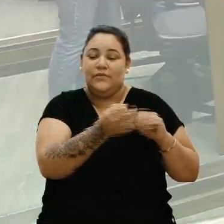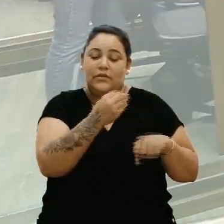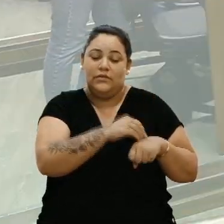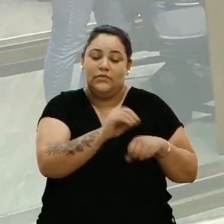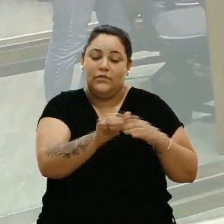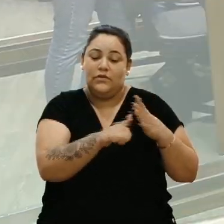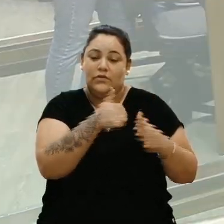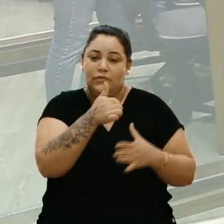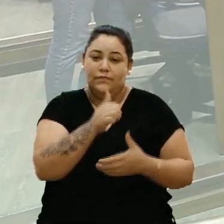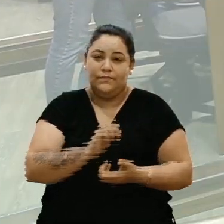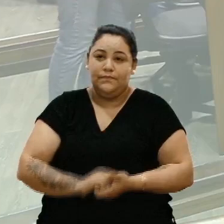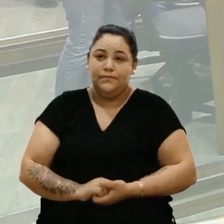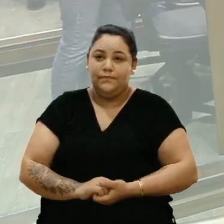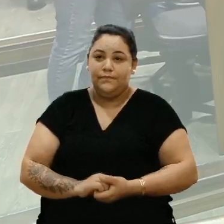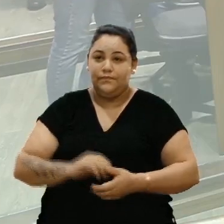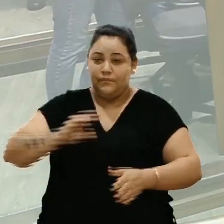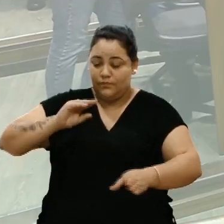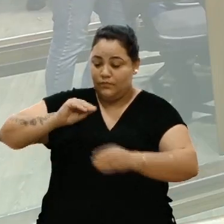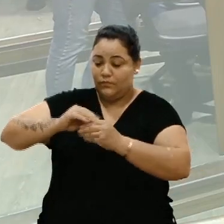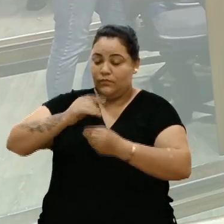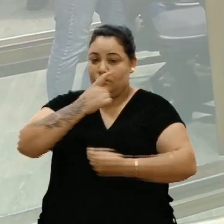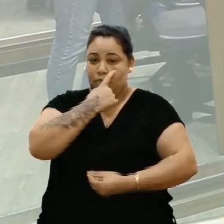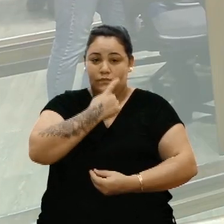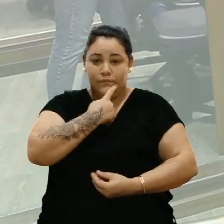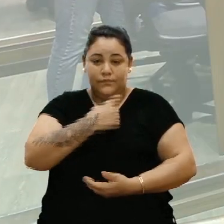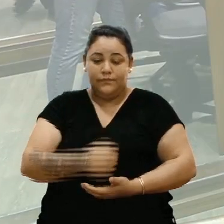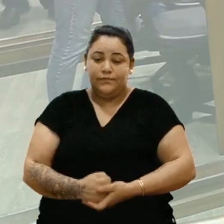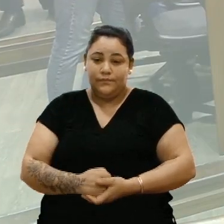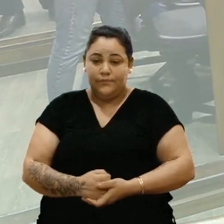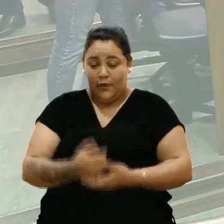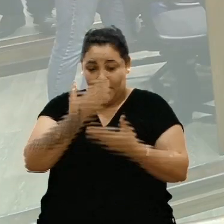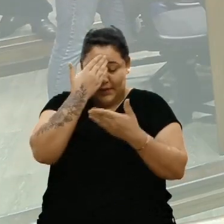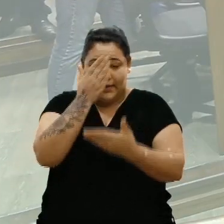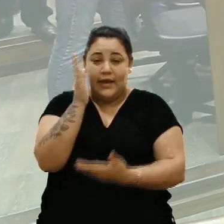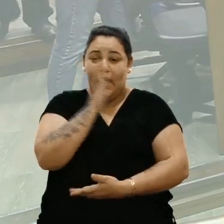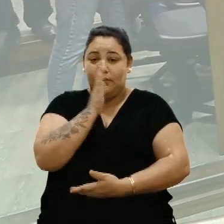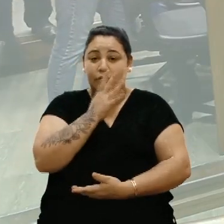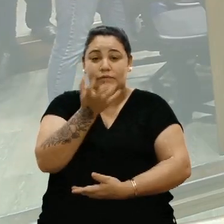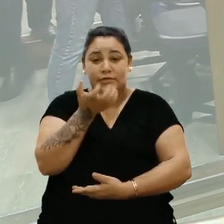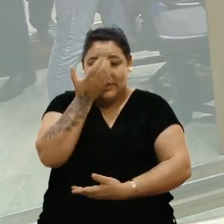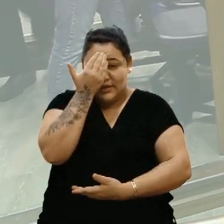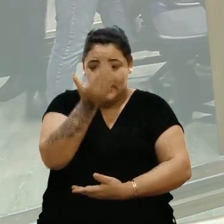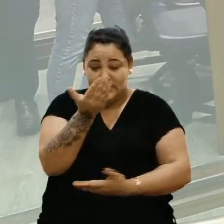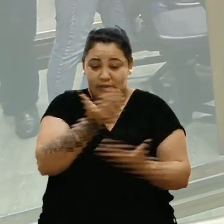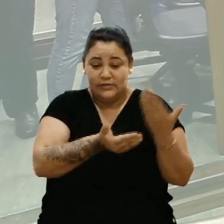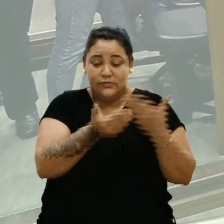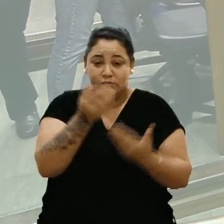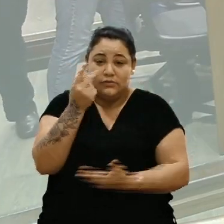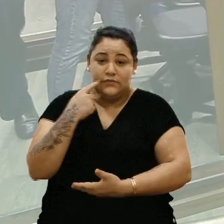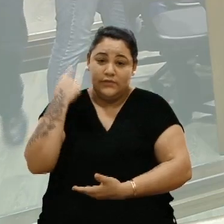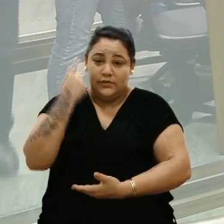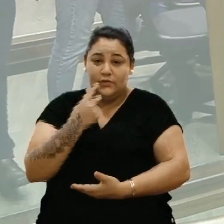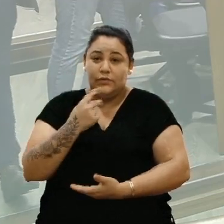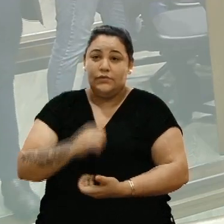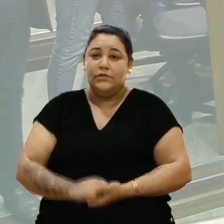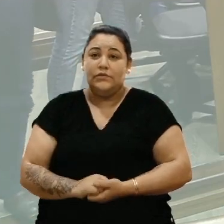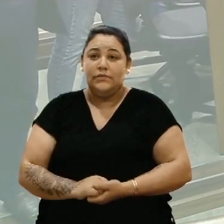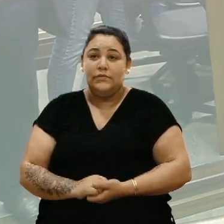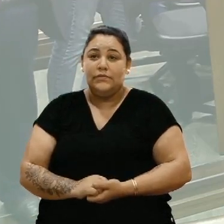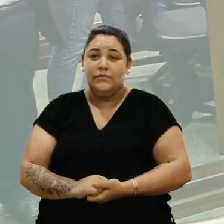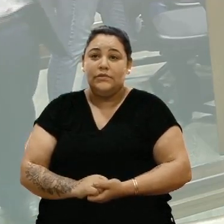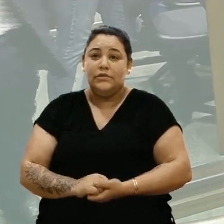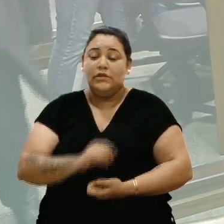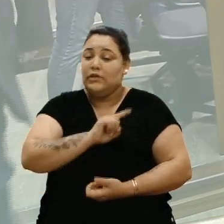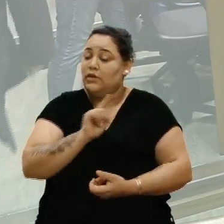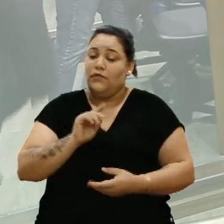à parte, vereador Petrini. Obrigado. Bem rapidamente, Tatiane Frisso, agradecer aos vereadores, né, que derrubaram o pedido de vista. Tati.